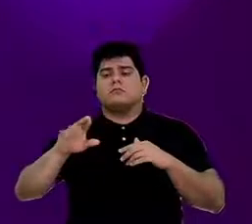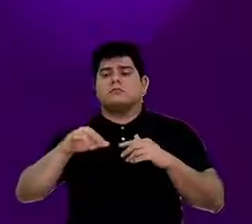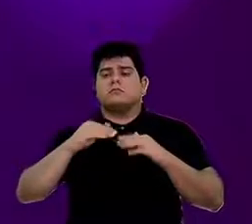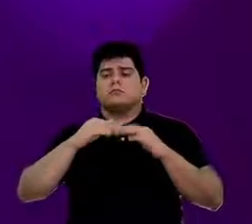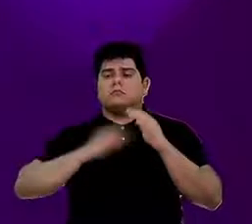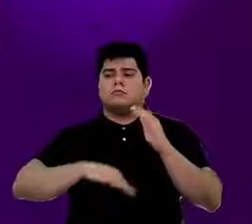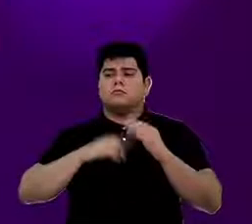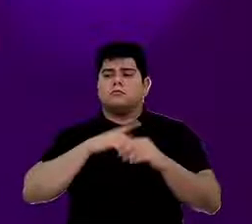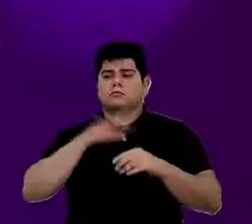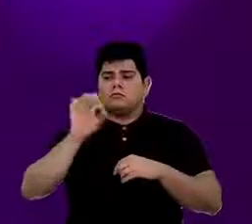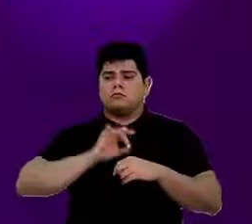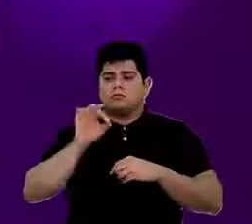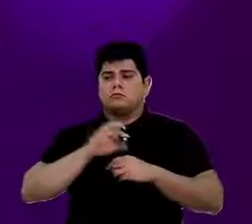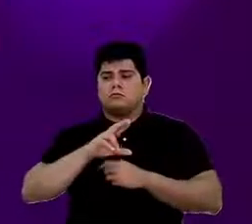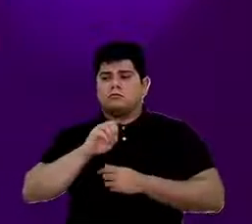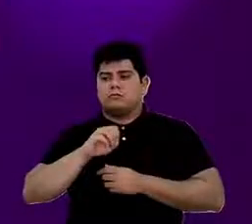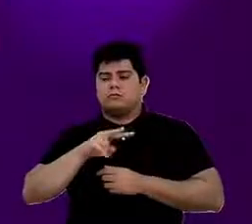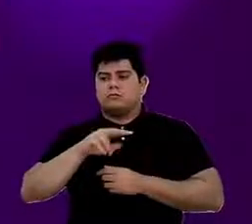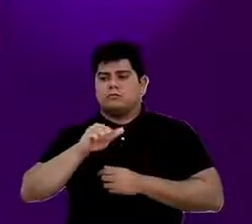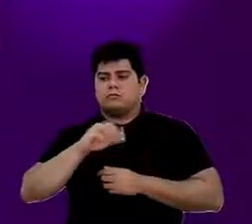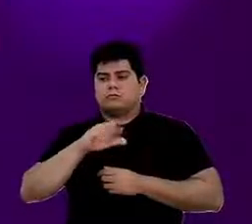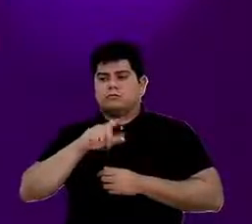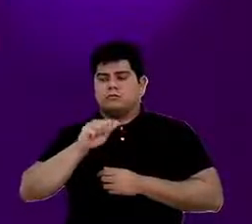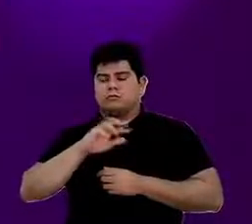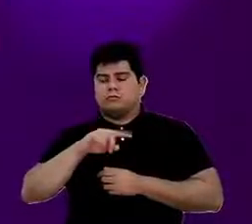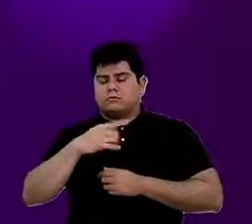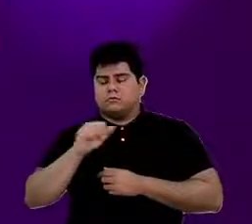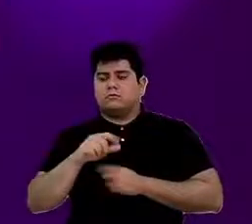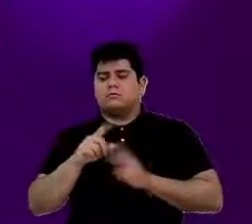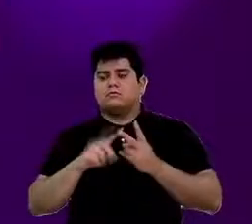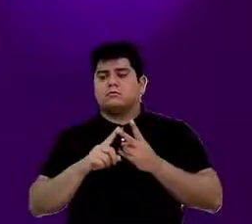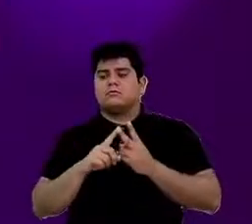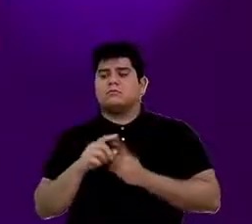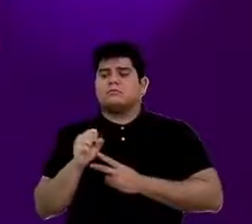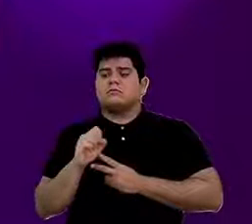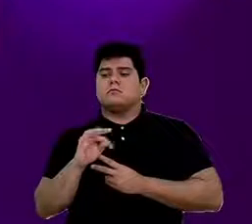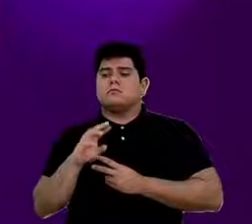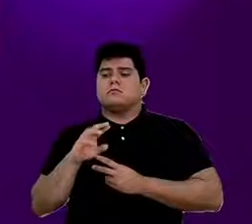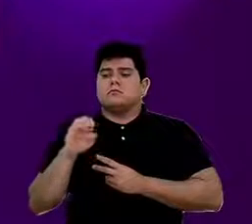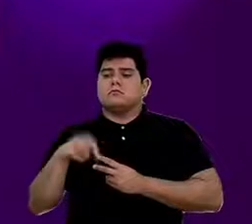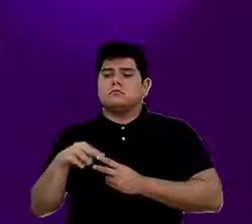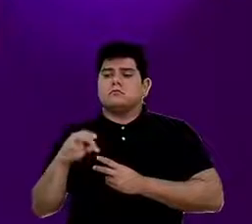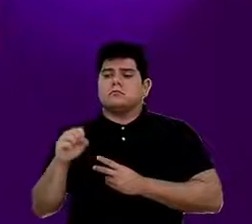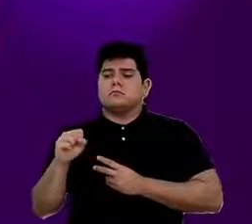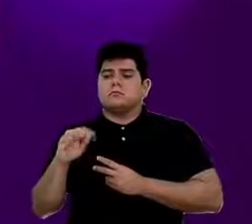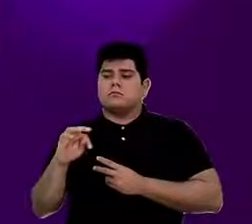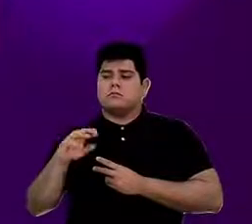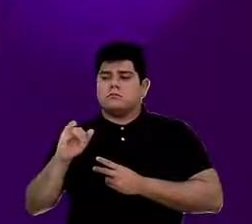de revascularização no follow-up, e o Strings Trial, que